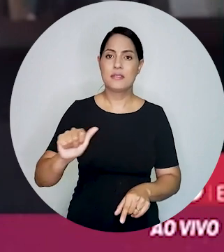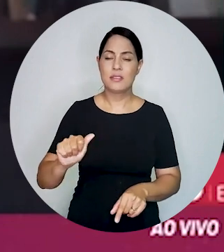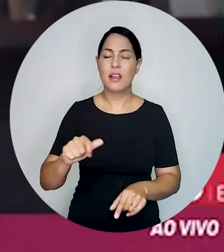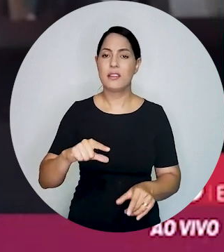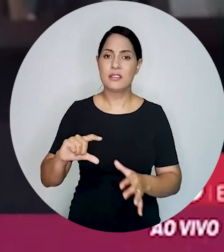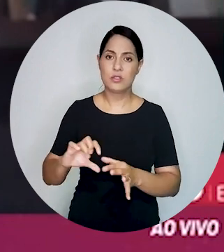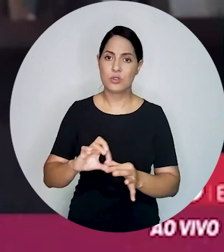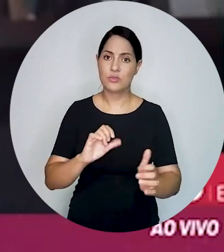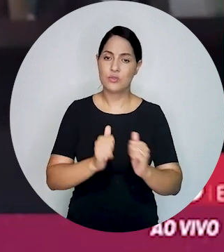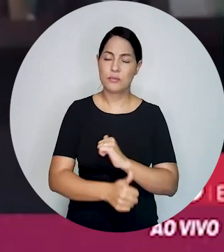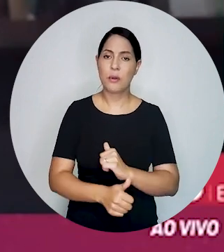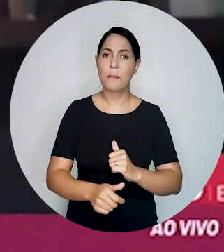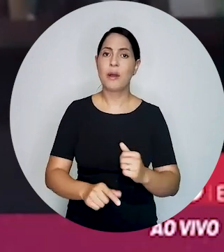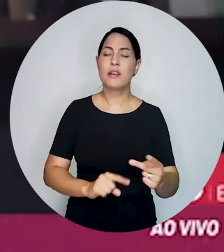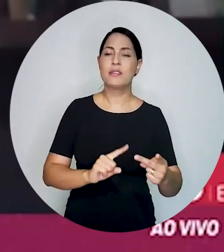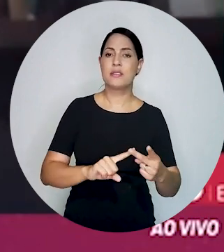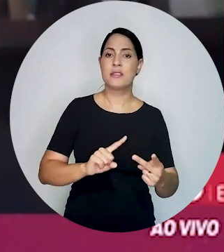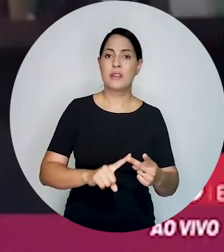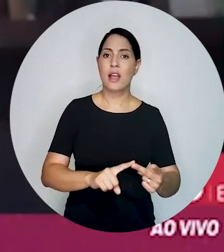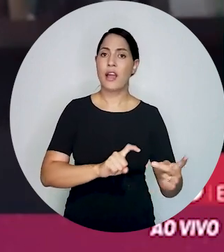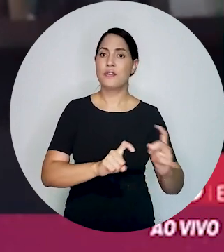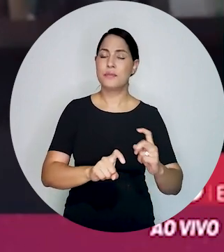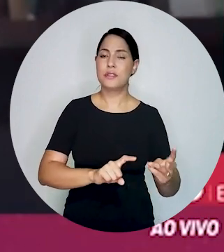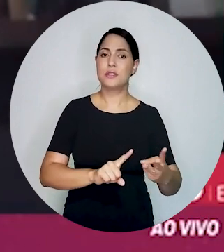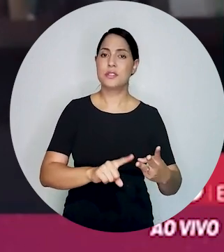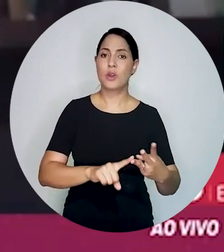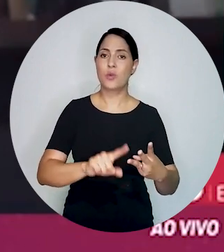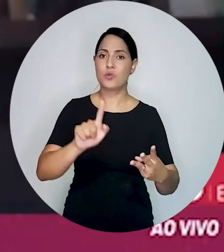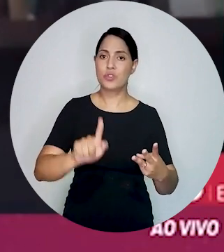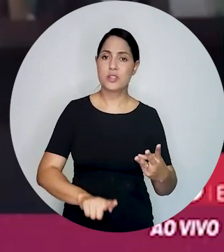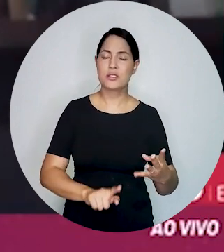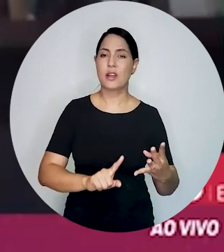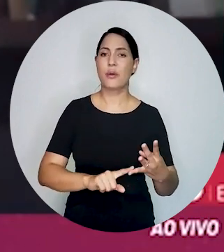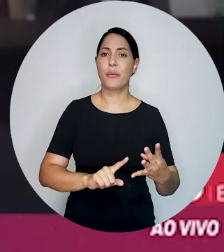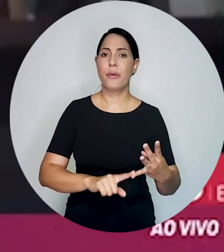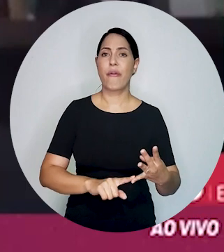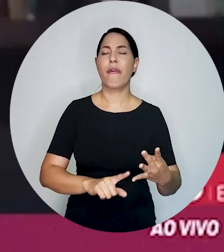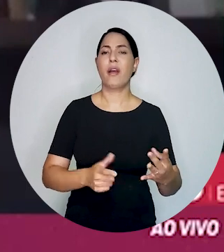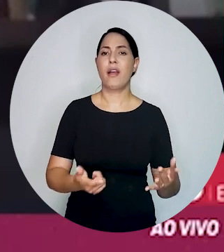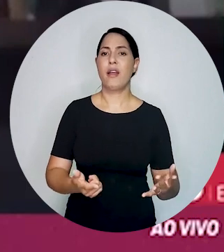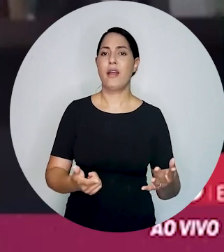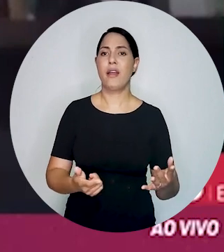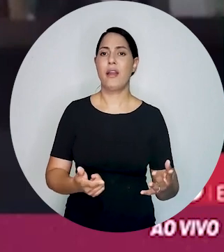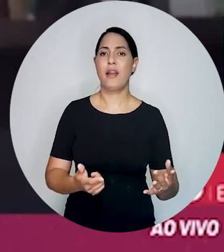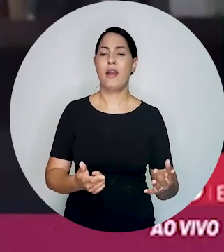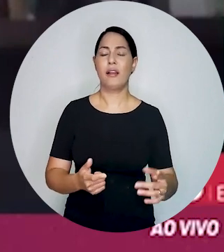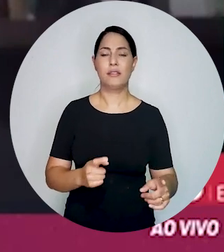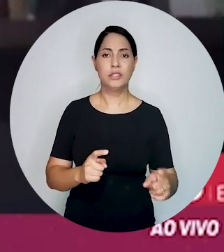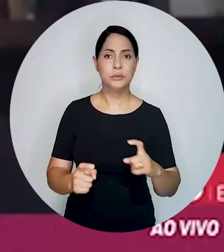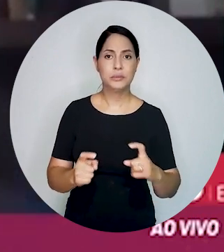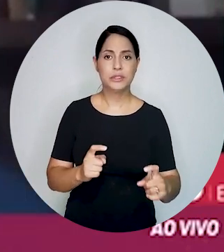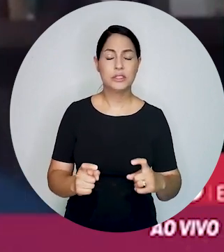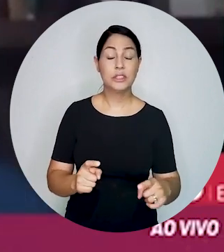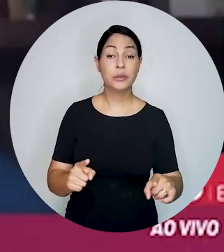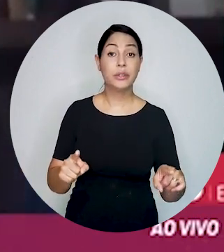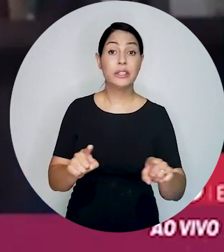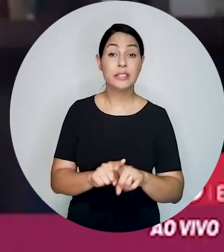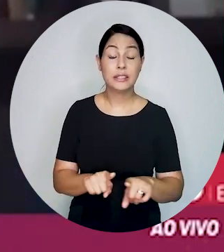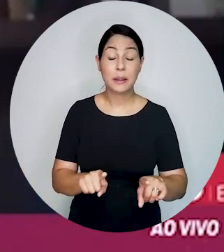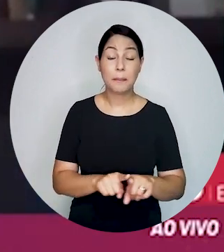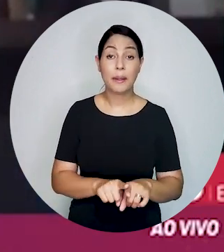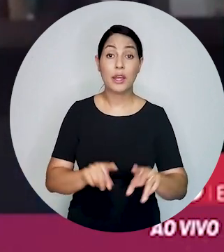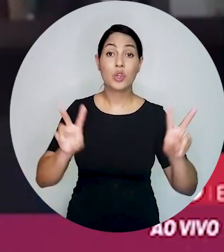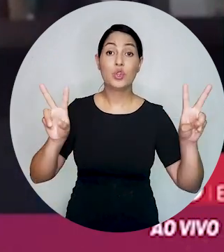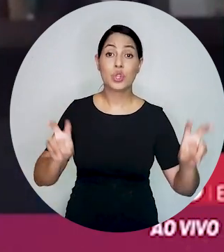métodos de governança, de administração das entidades de prática desportiva e também